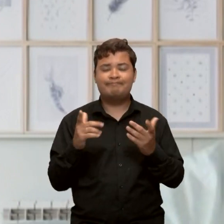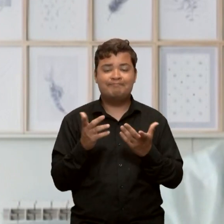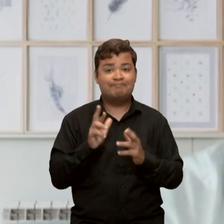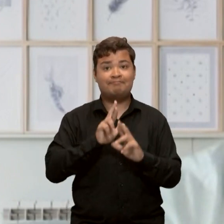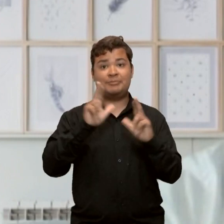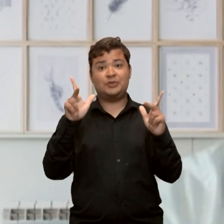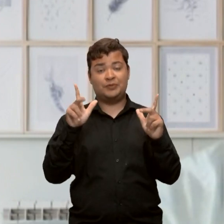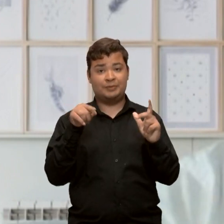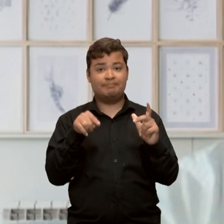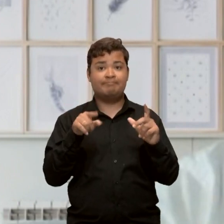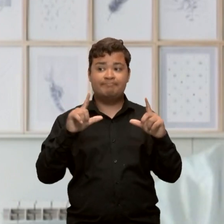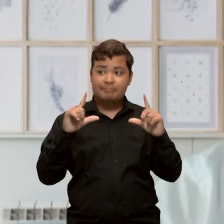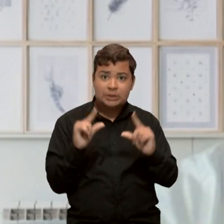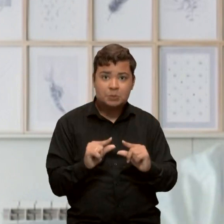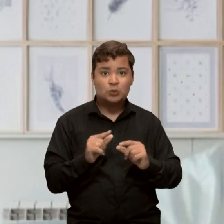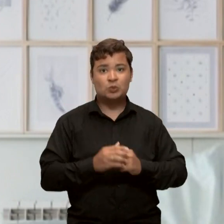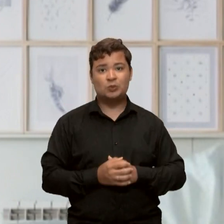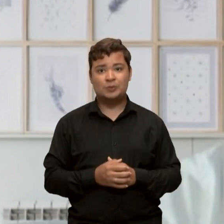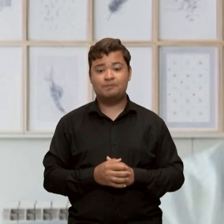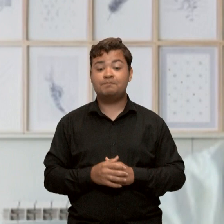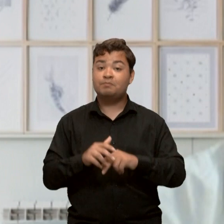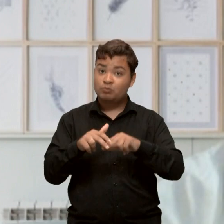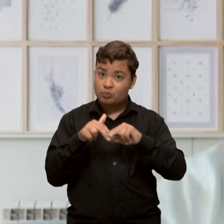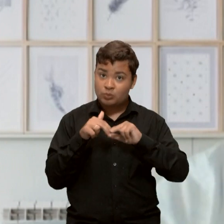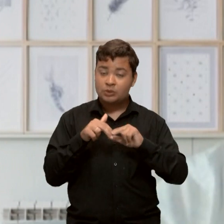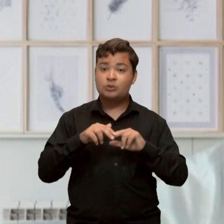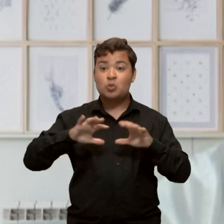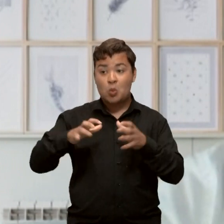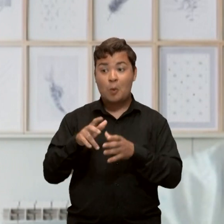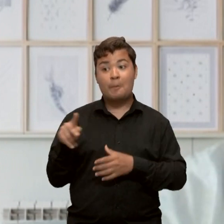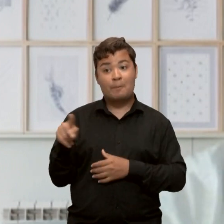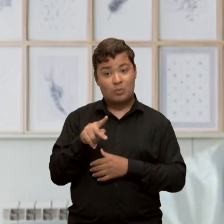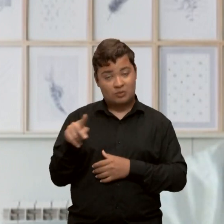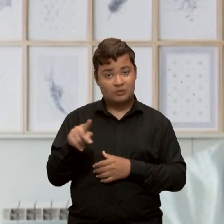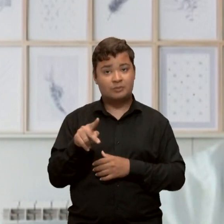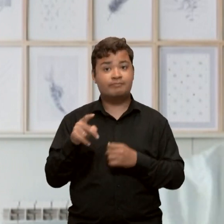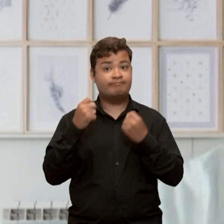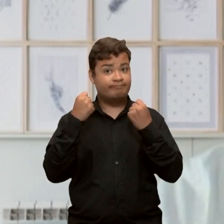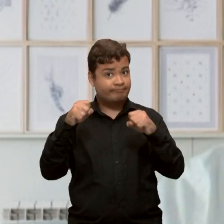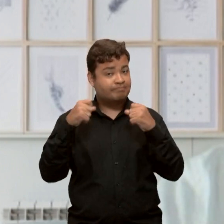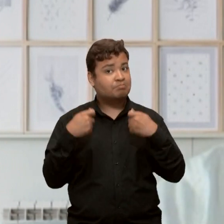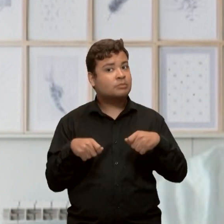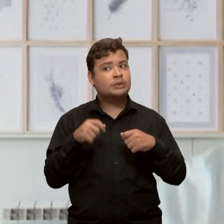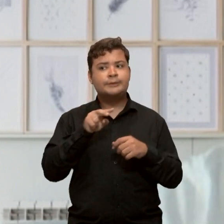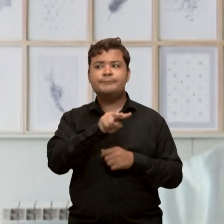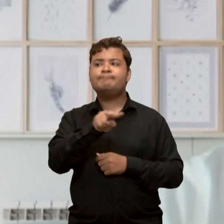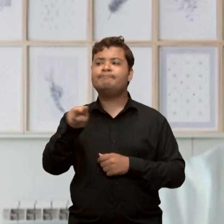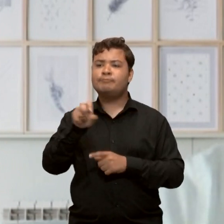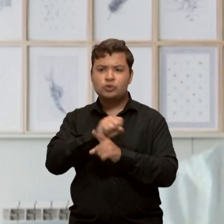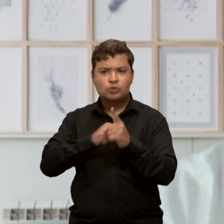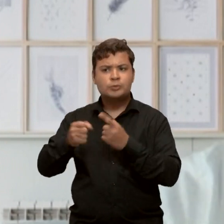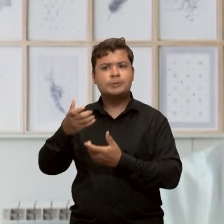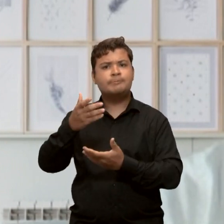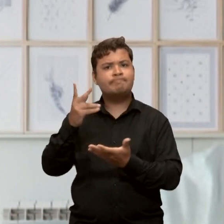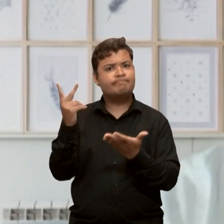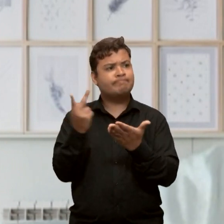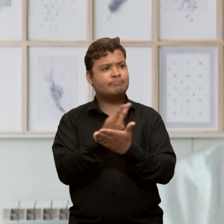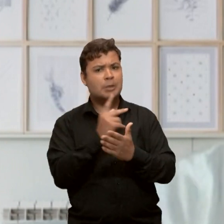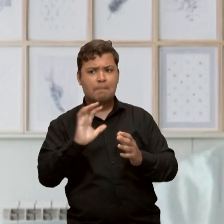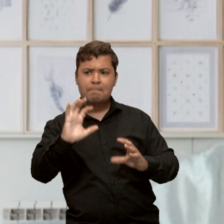educação física, eles devem compreender essas dinâmicas sociais que interferem